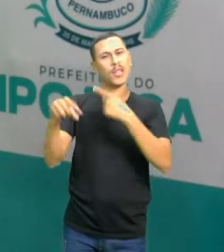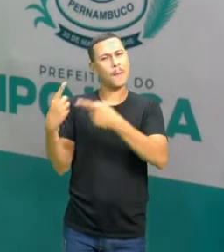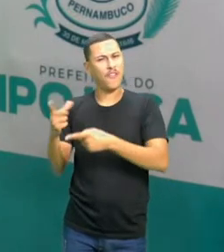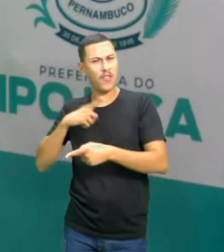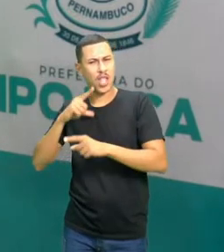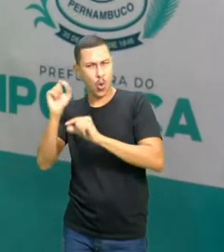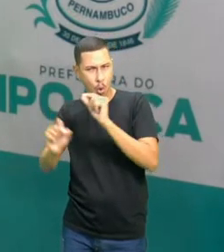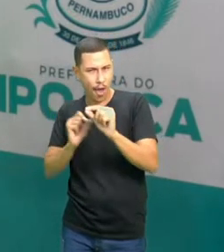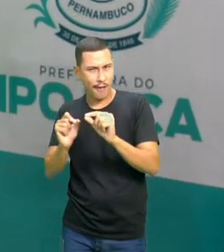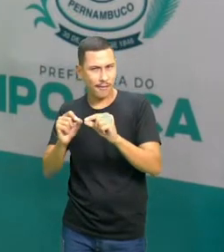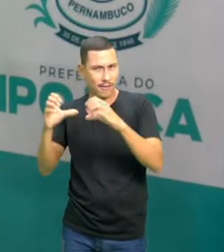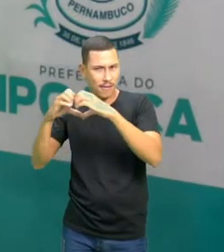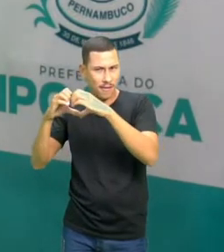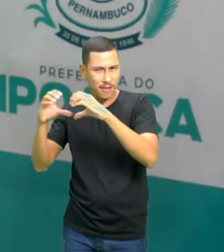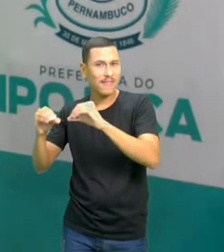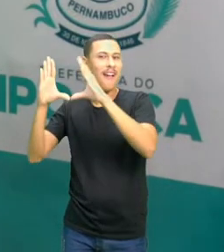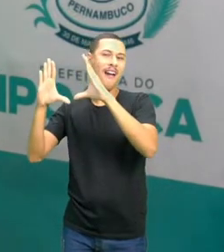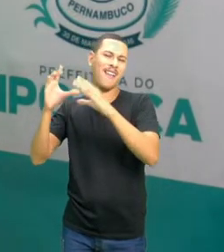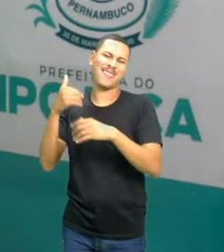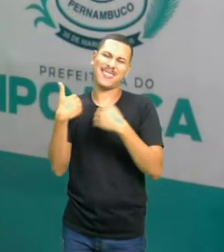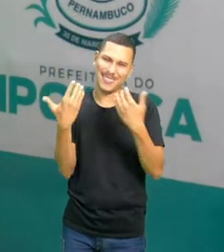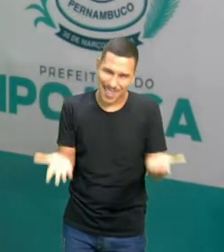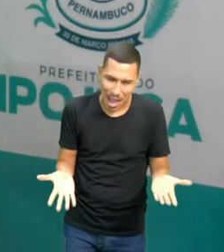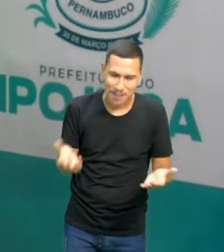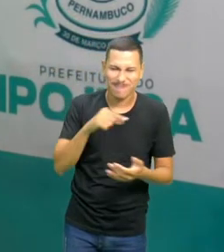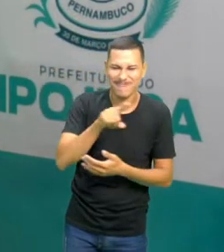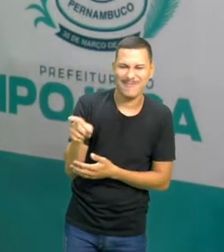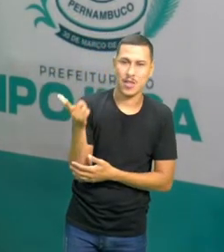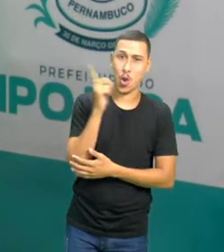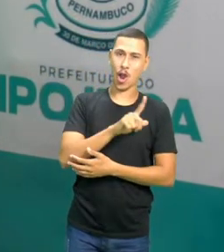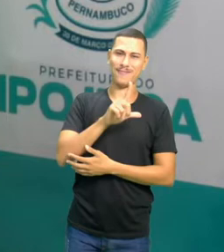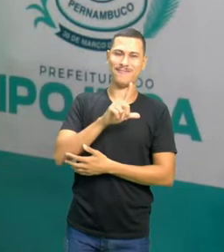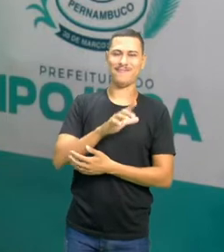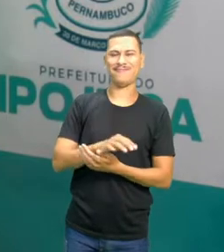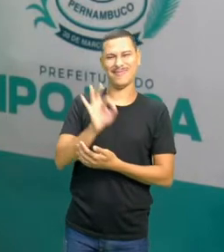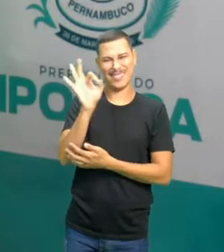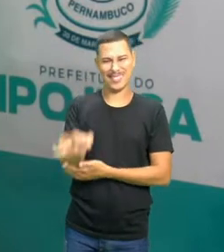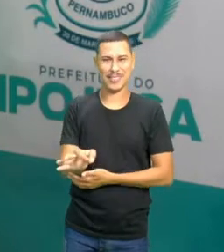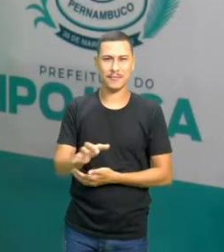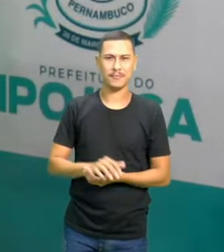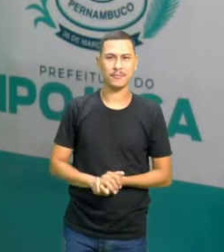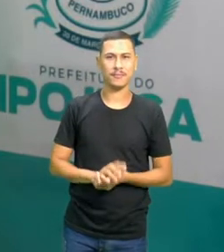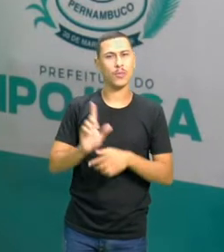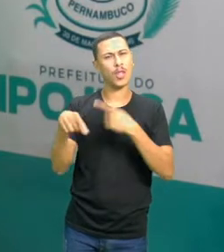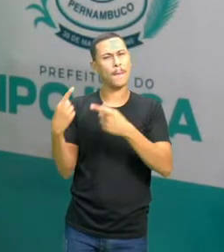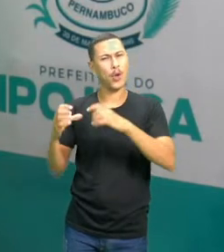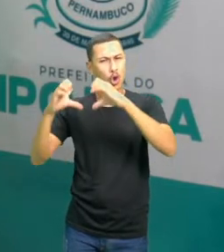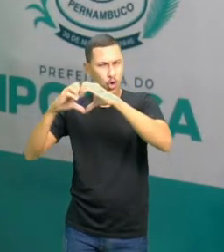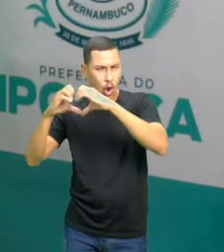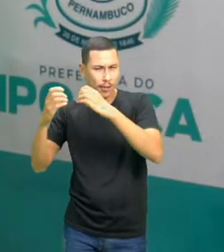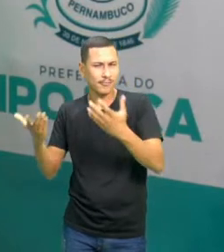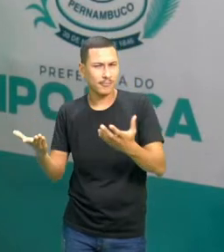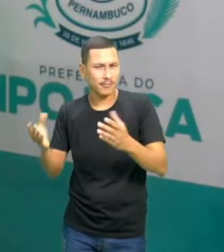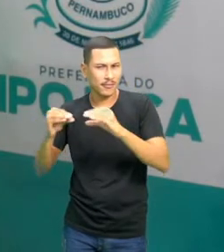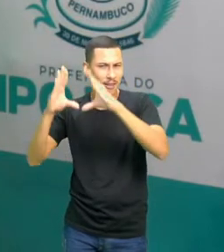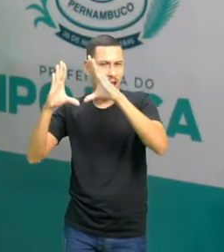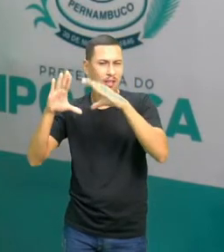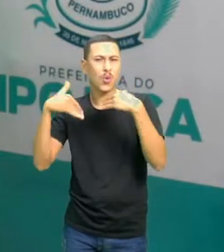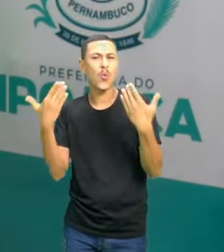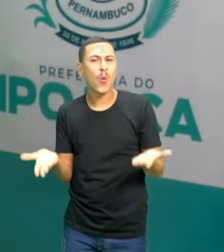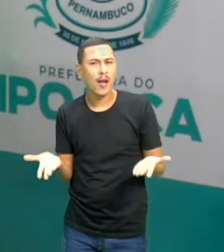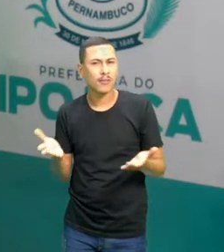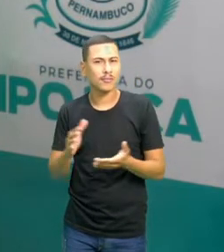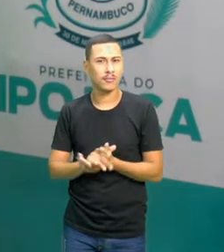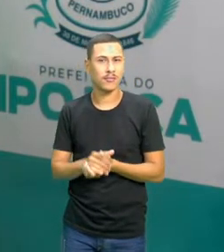o? É isso aí. Você conseguiu acertar. E depois do grande, qual que vai vir? É